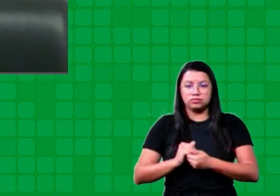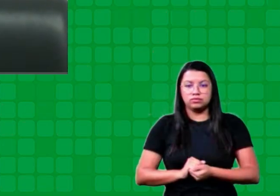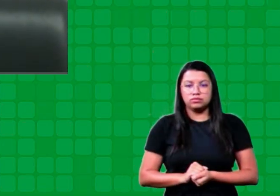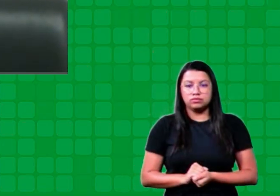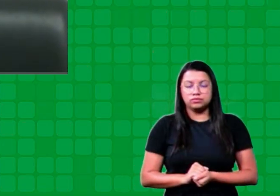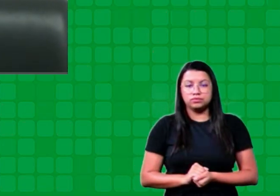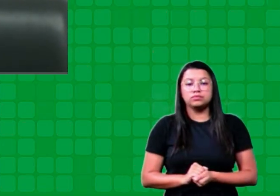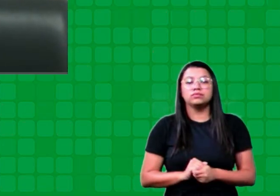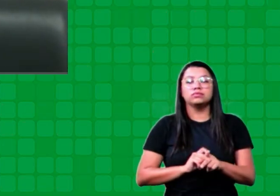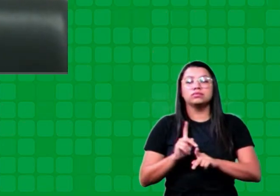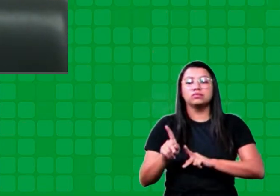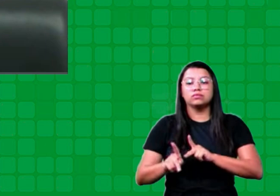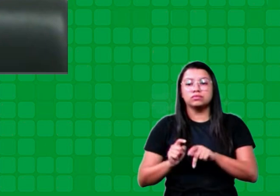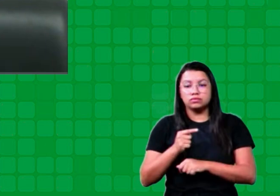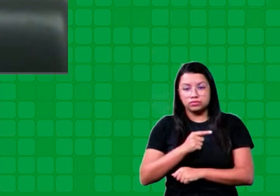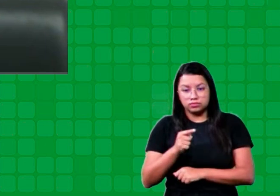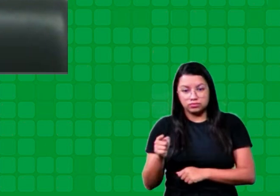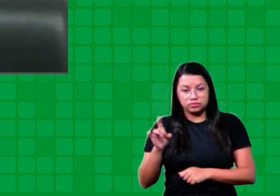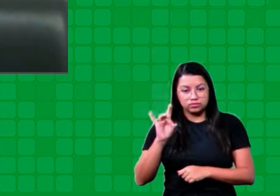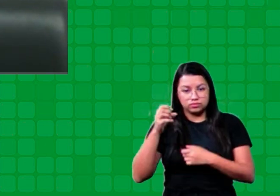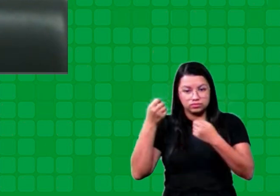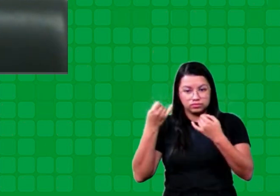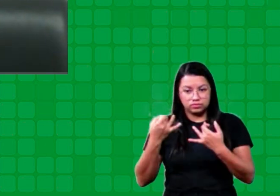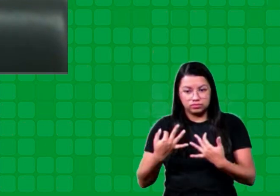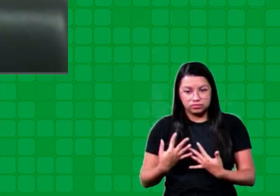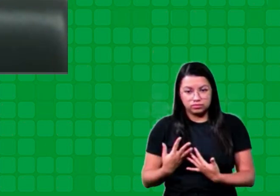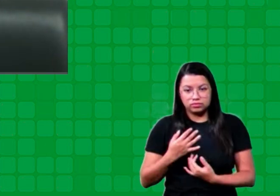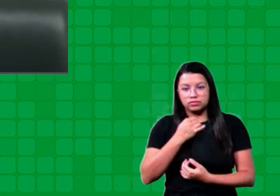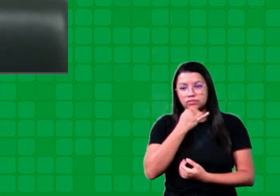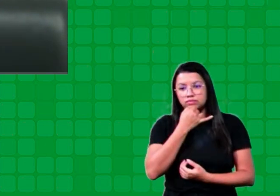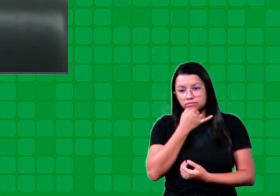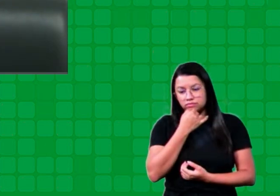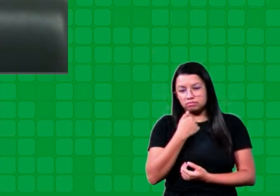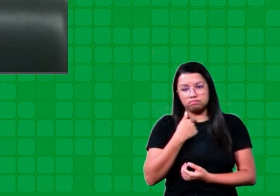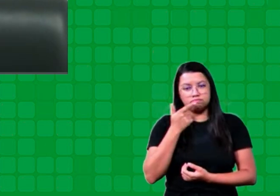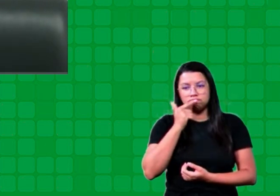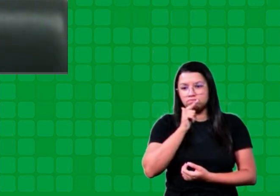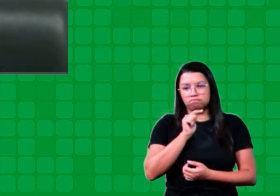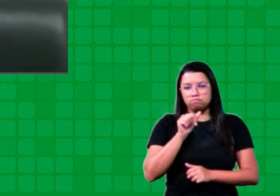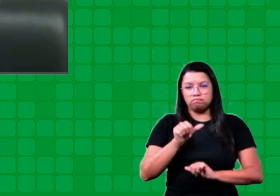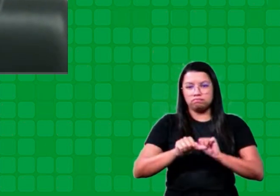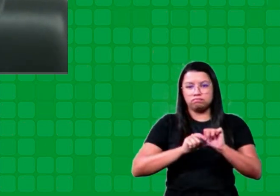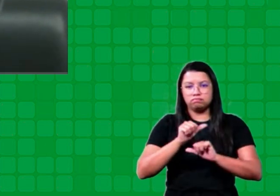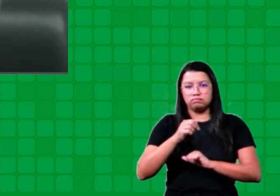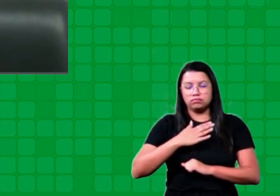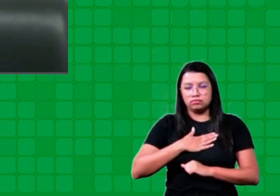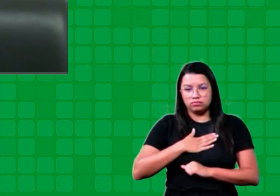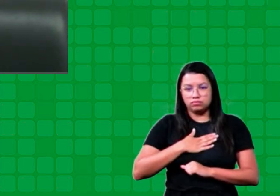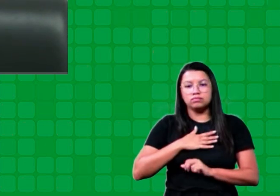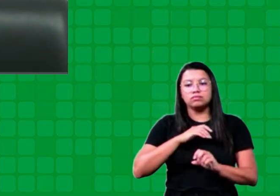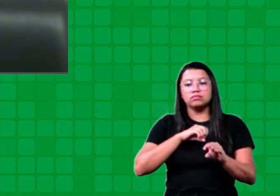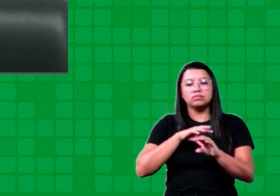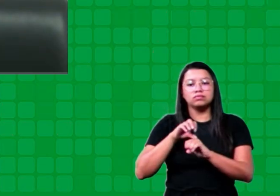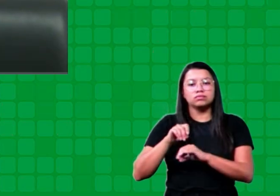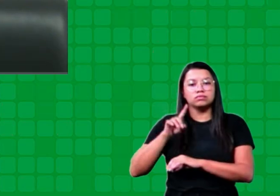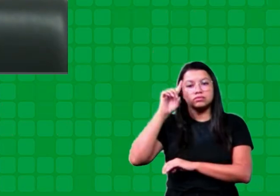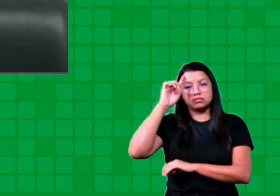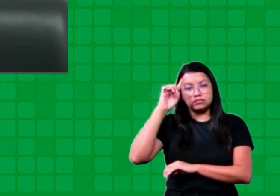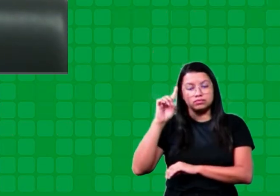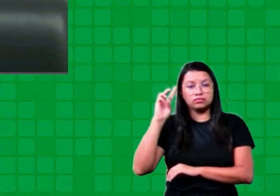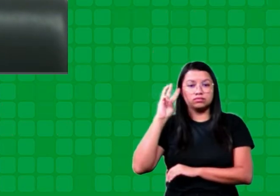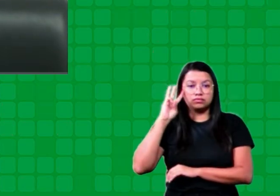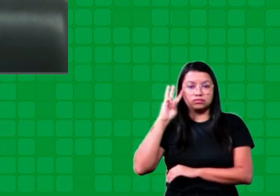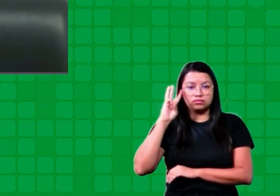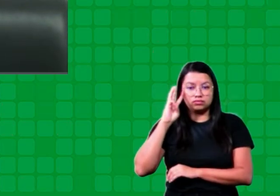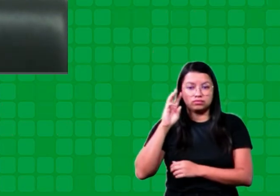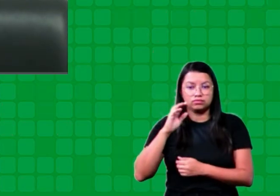Pessoal, só me explicando, infelizmente eu ainda não consegui alterar minhas aulas dos dias de terça-feira, então meu suplente, o professor